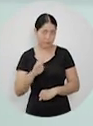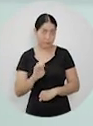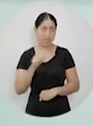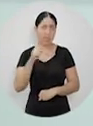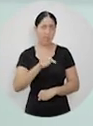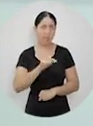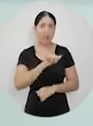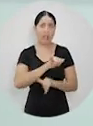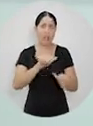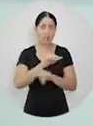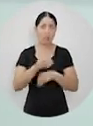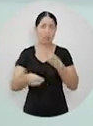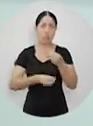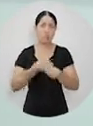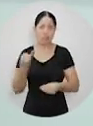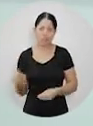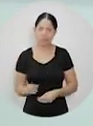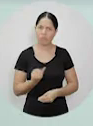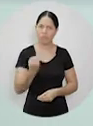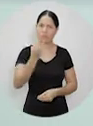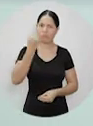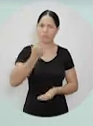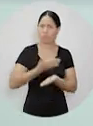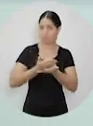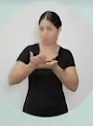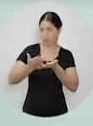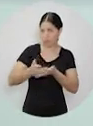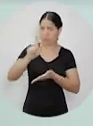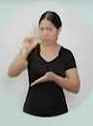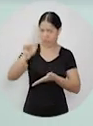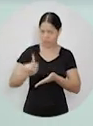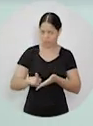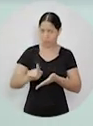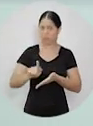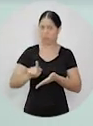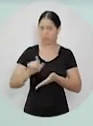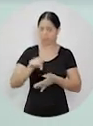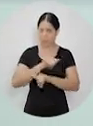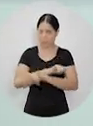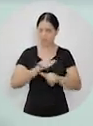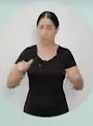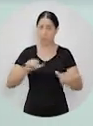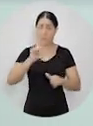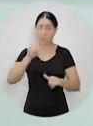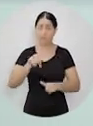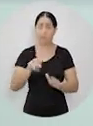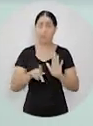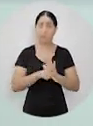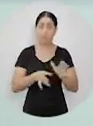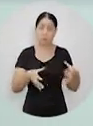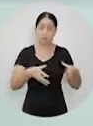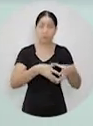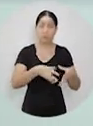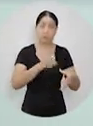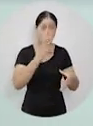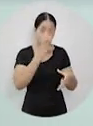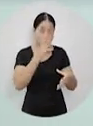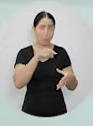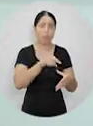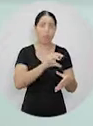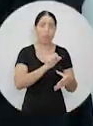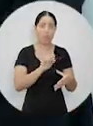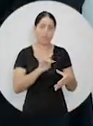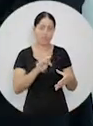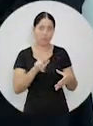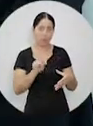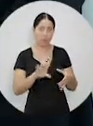onde ele trouxe a importância de uma medida que ele teve logo no início desta gestão, inaugurando o Observatório de Liberdade